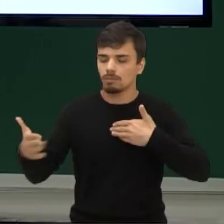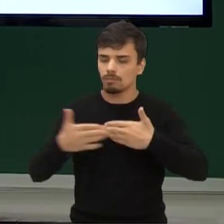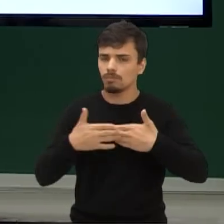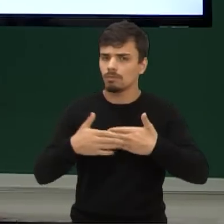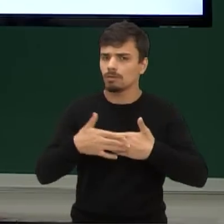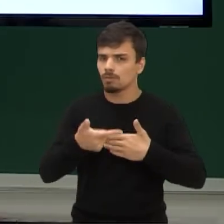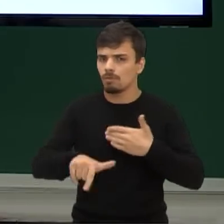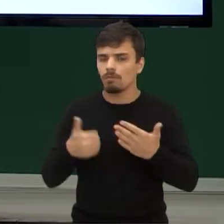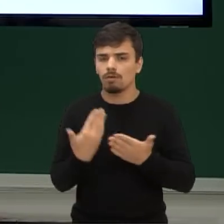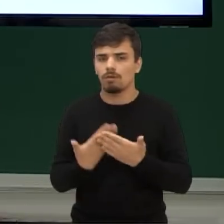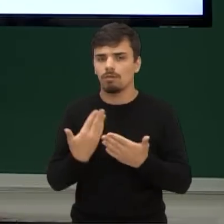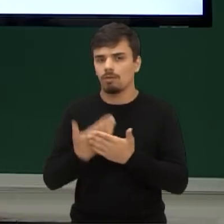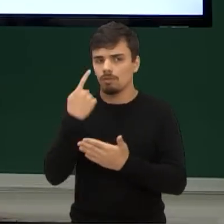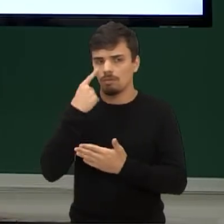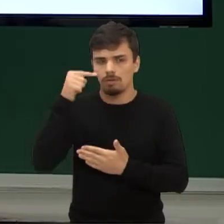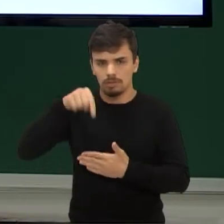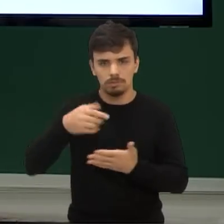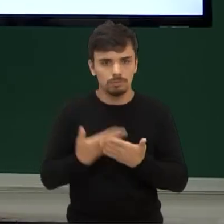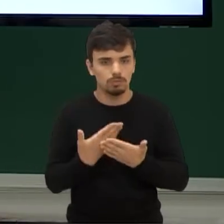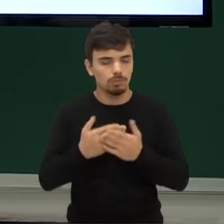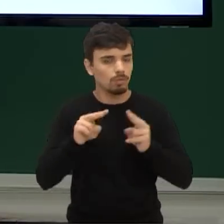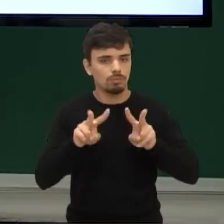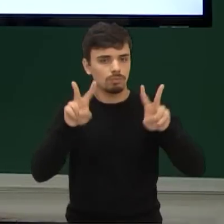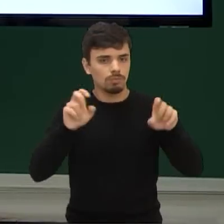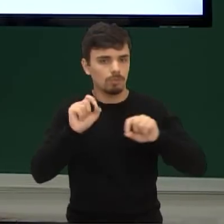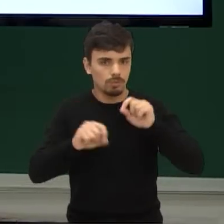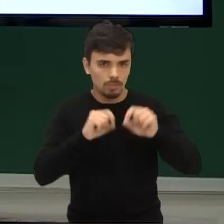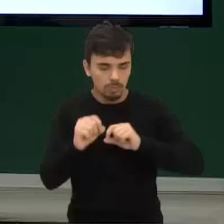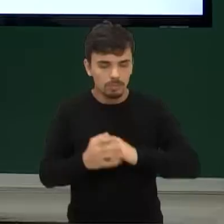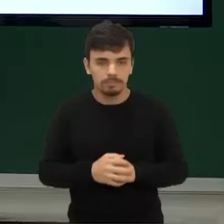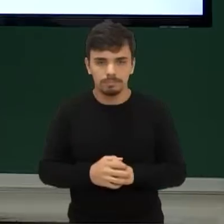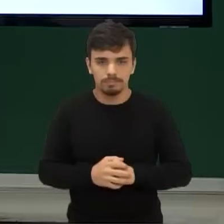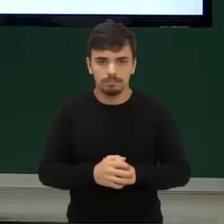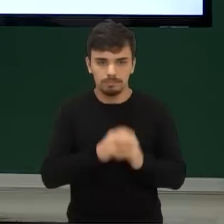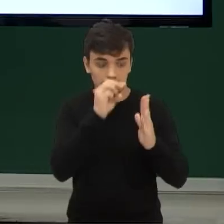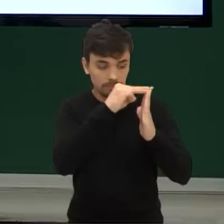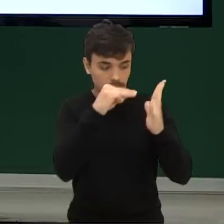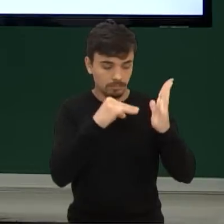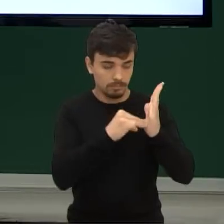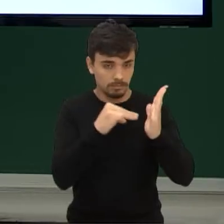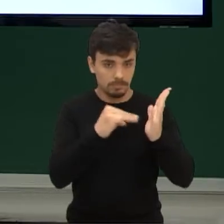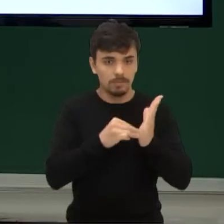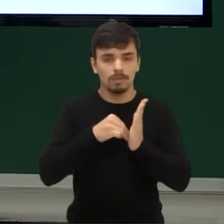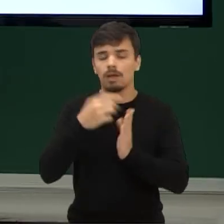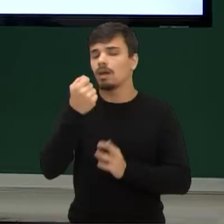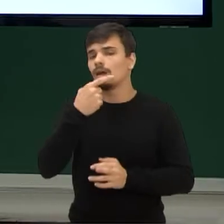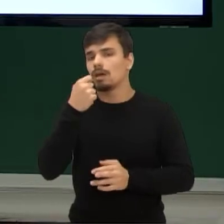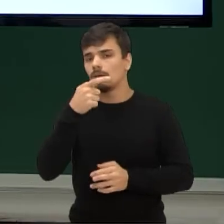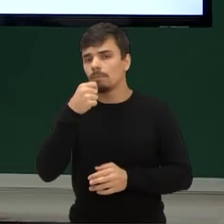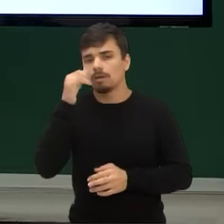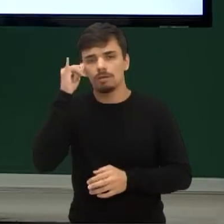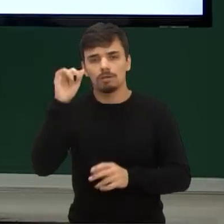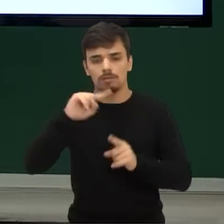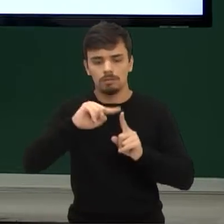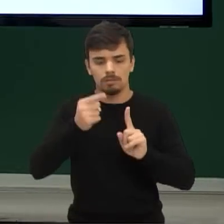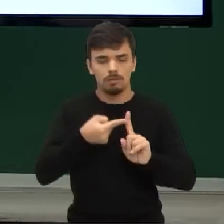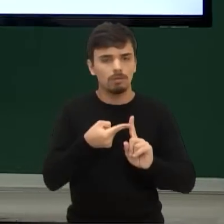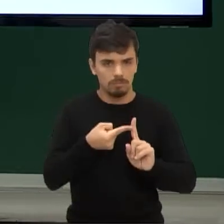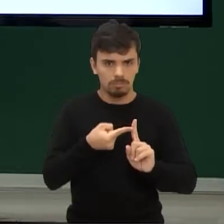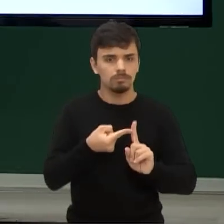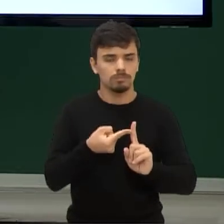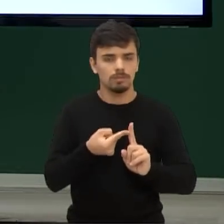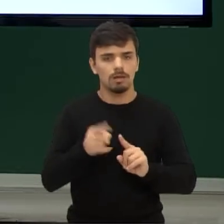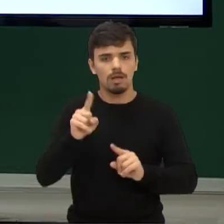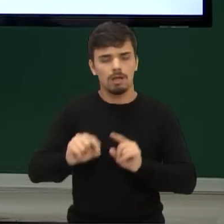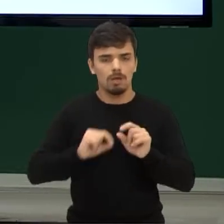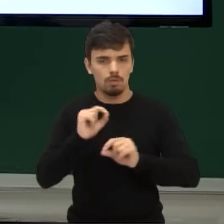fechando mais uma aula. Olha só, nessa aula a gente viu que métodos anticoncepcionais ou contraceptivos